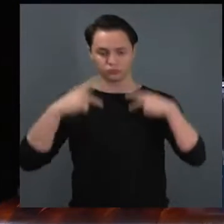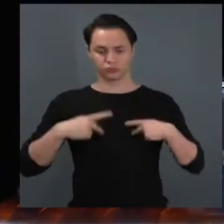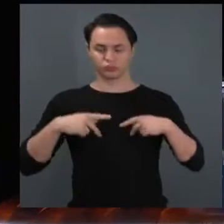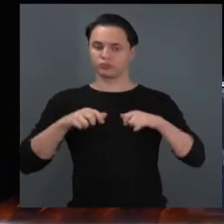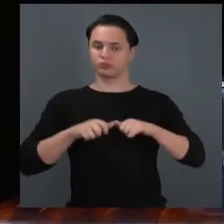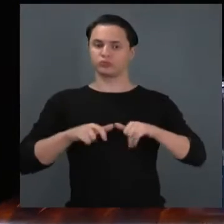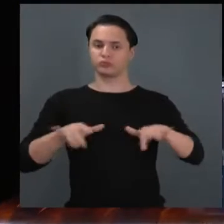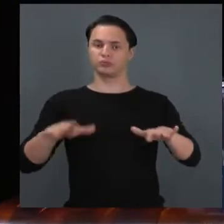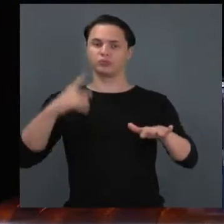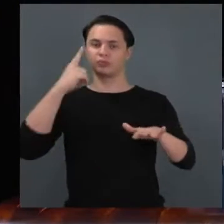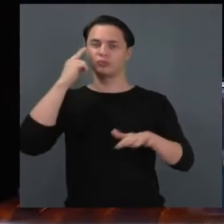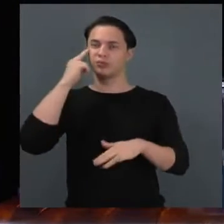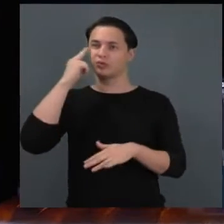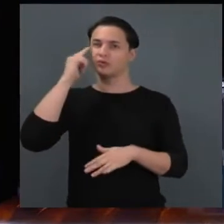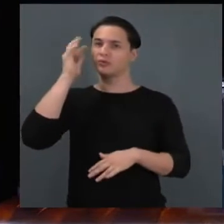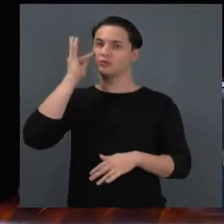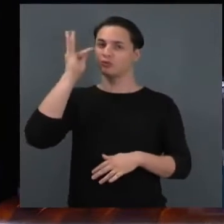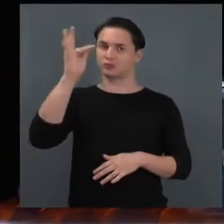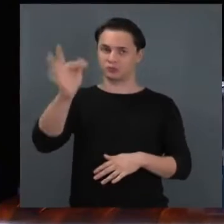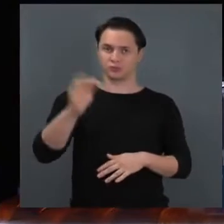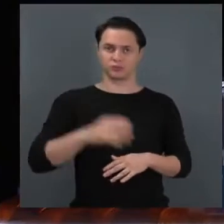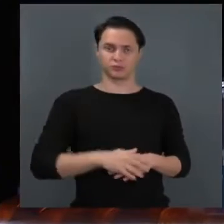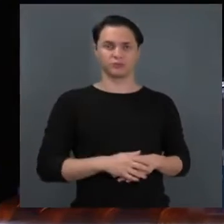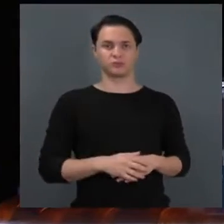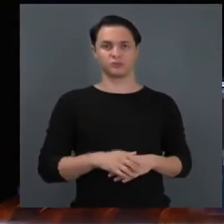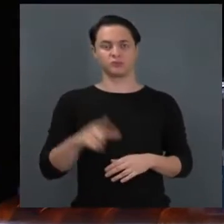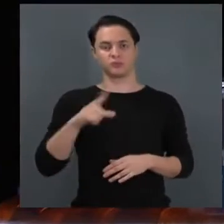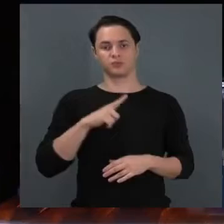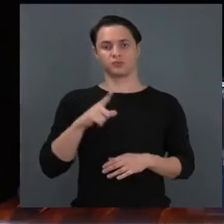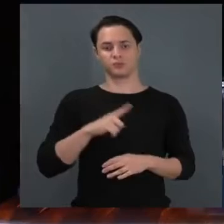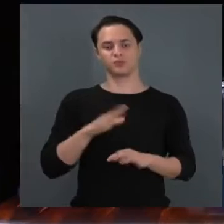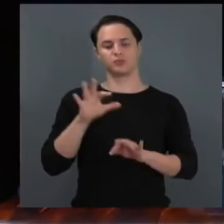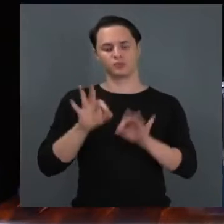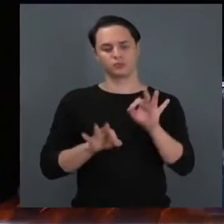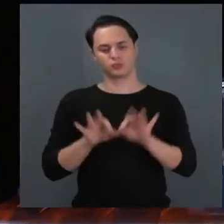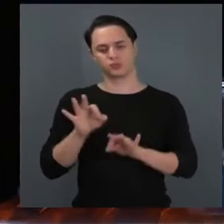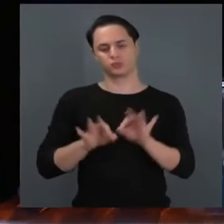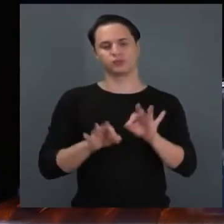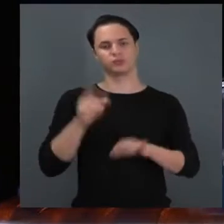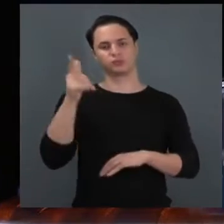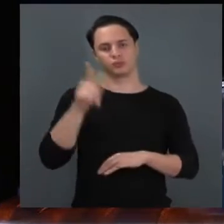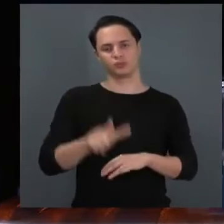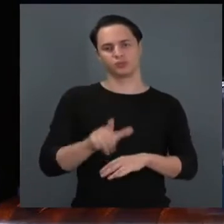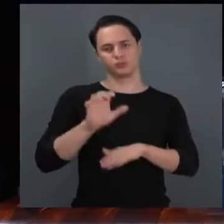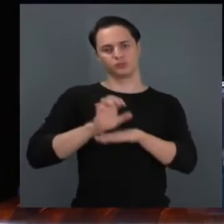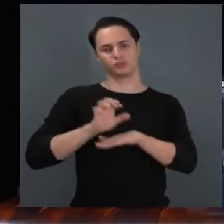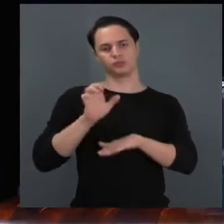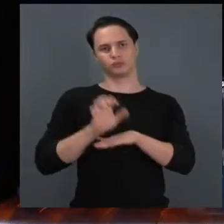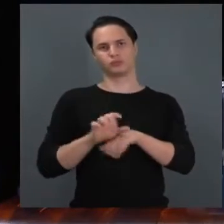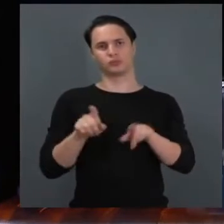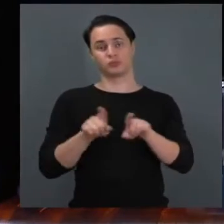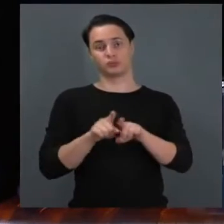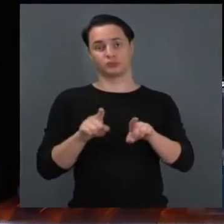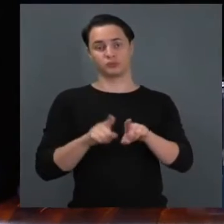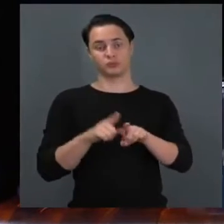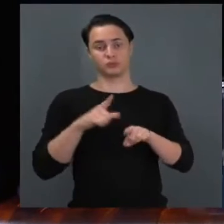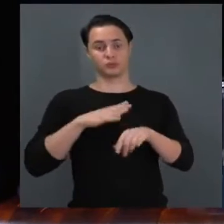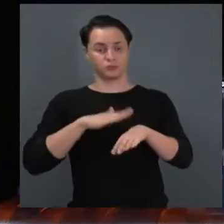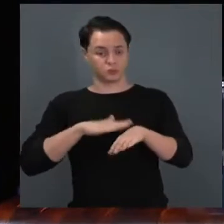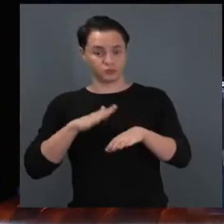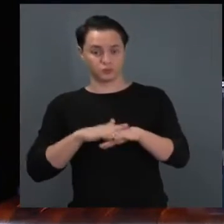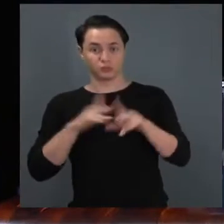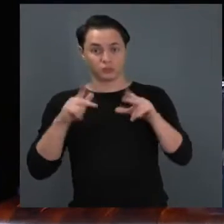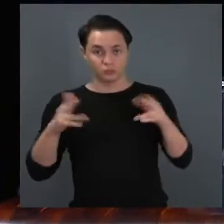inclusive olhando para o futuro. Como reconstruir o Estado, como se prevenir para momentos como